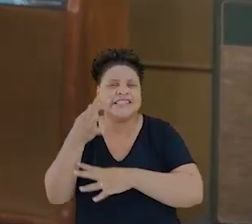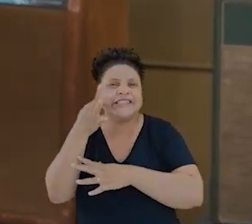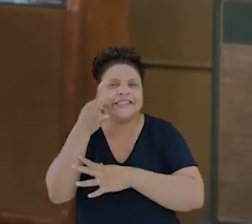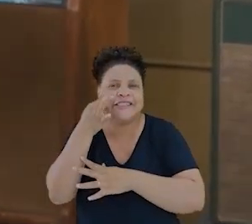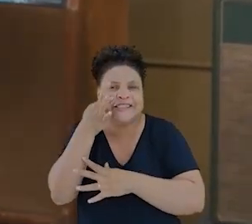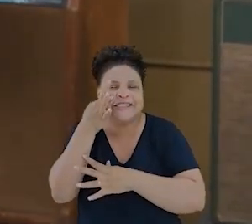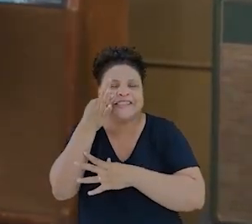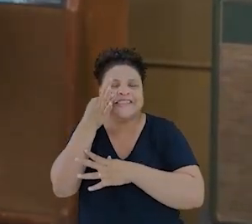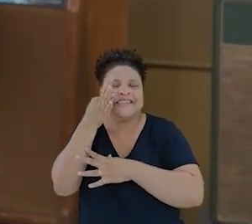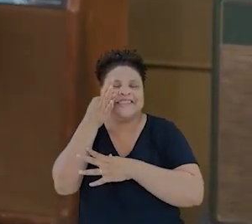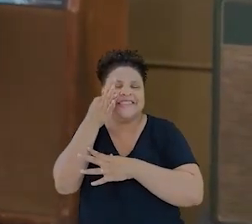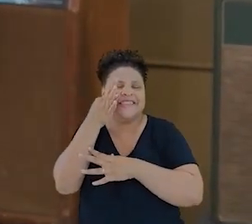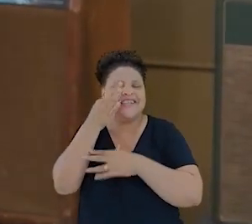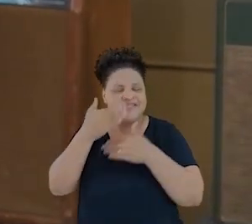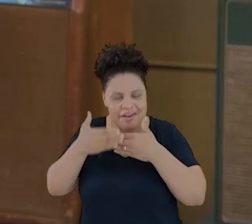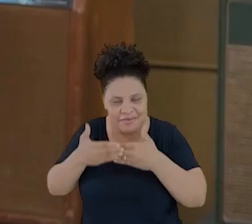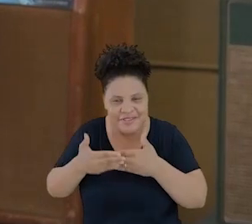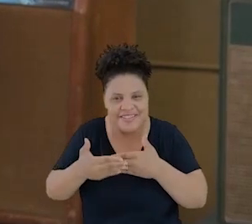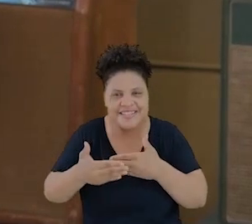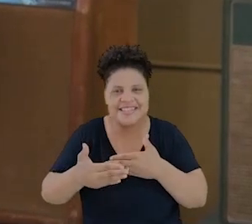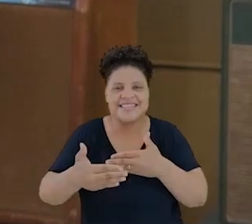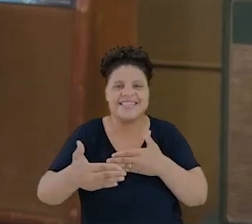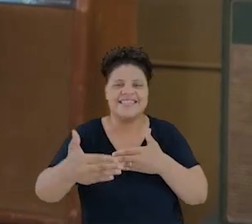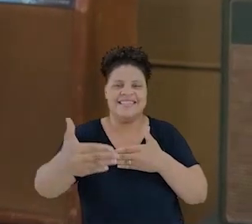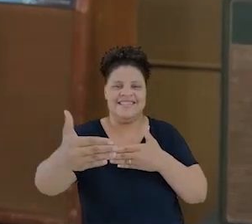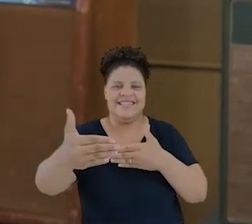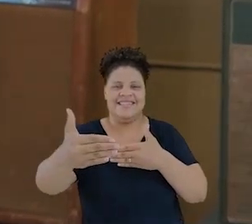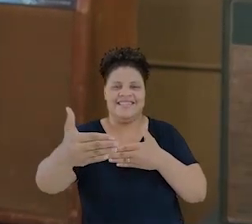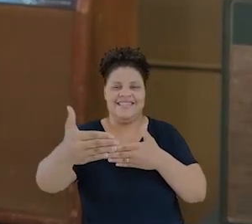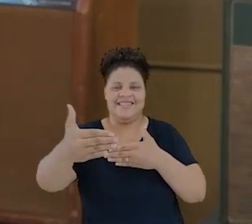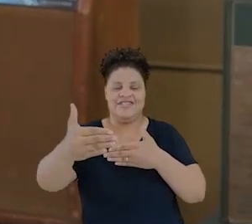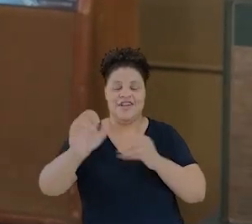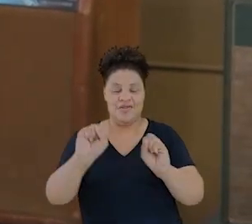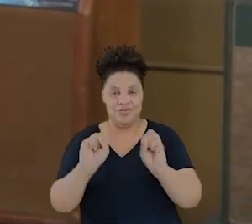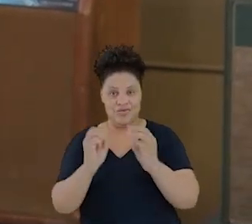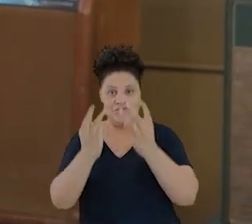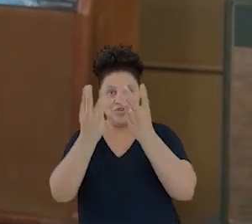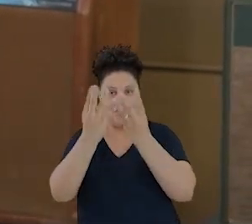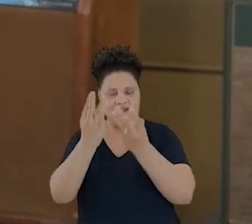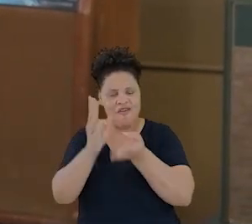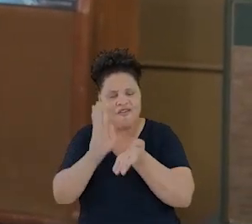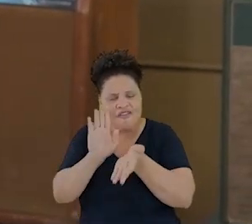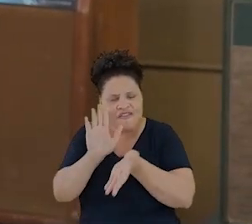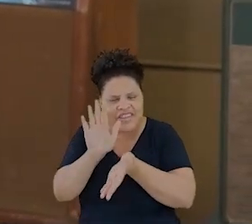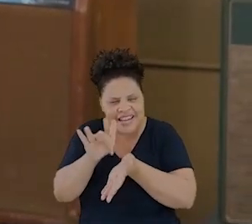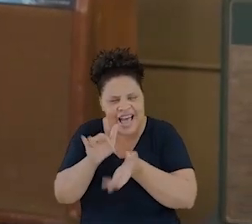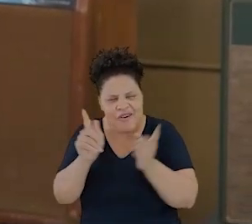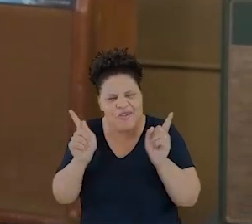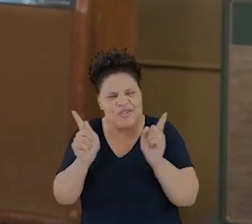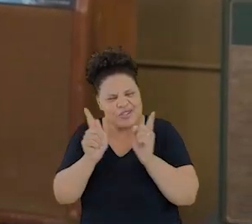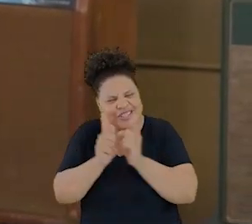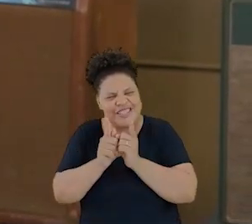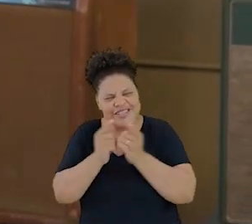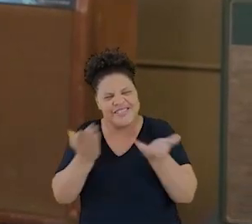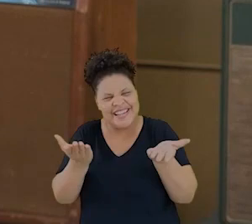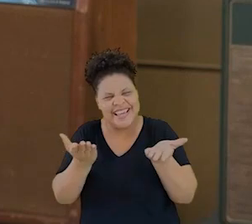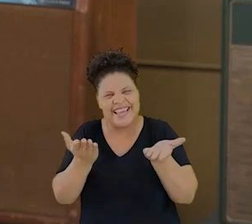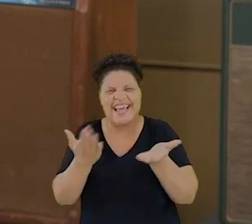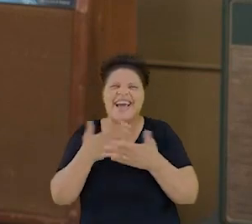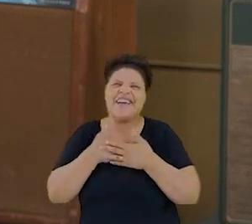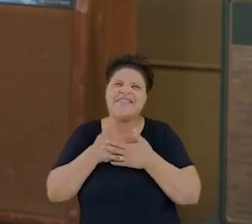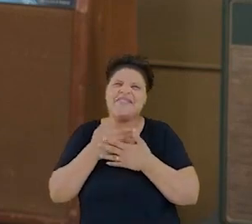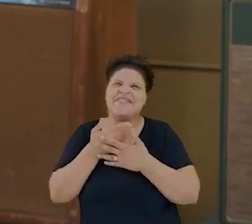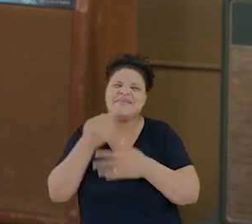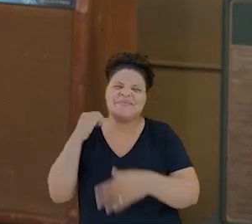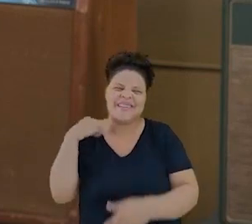edição. Mas vamos seguindo aí. Estamos no final do show. Show curtinho, né? Ave Maria. Mas